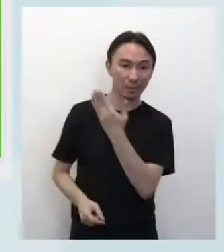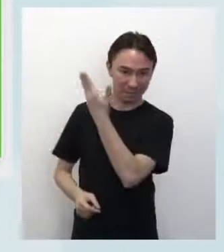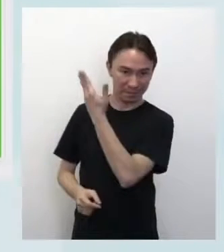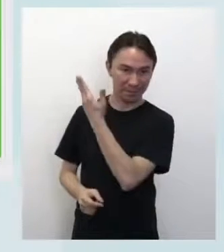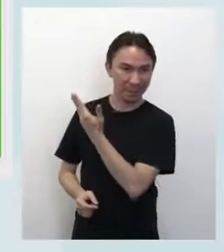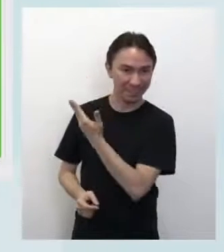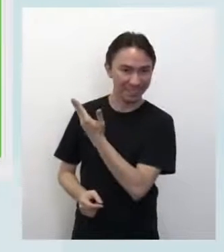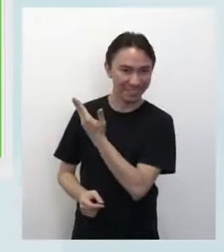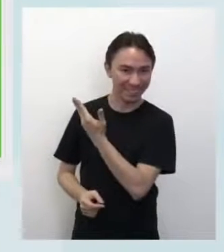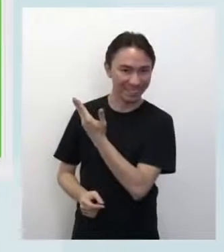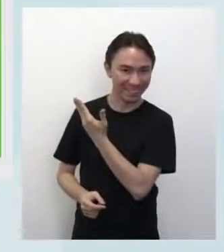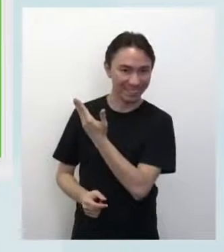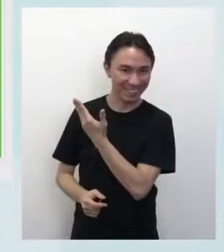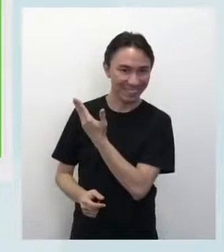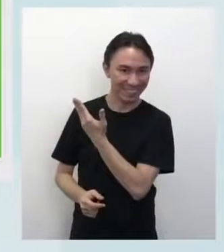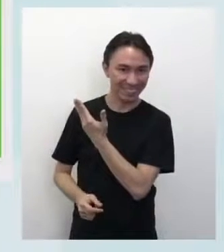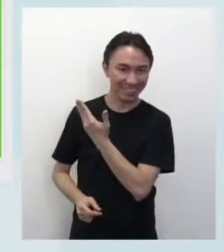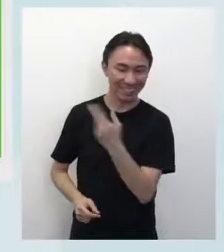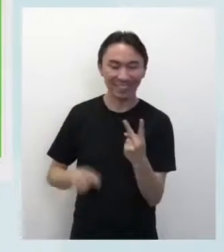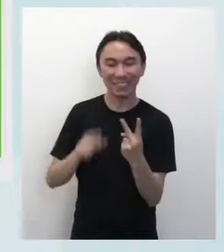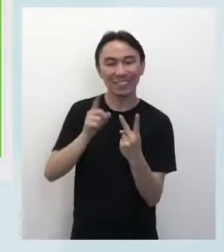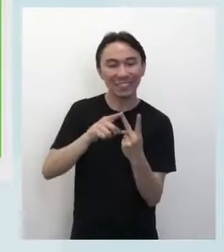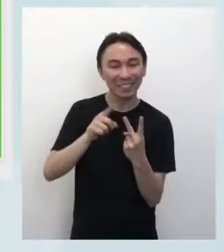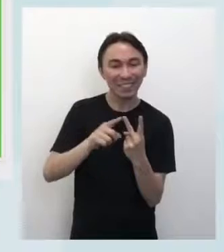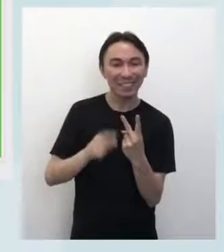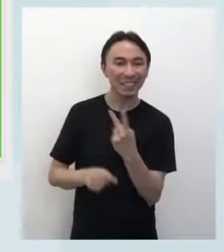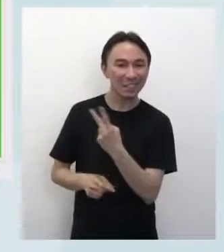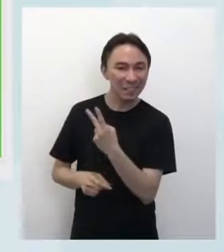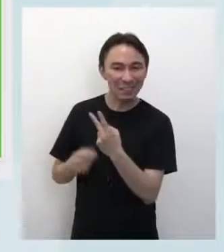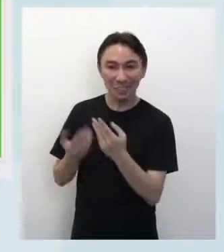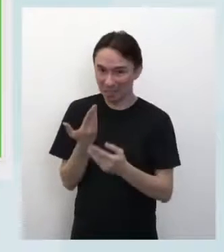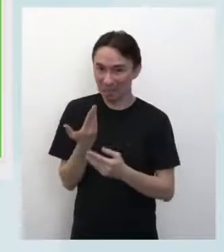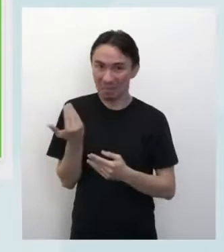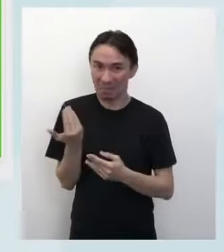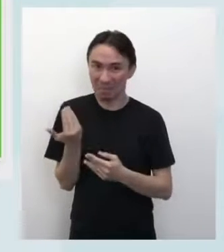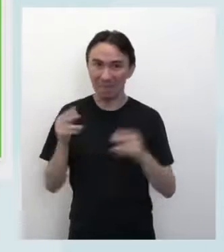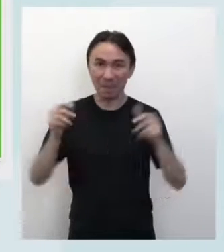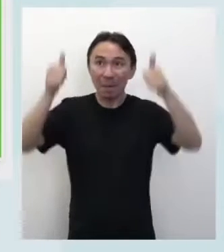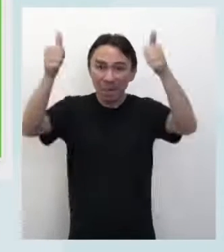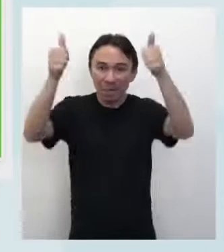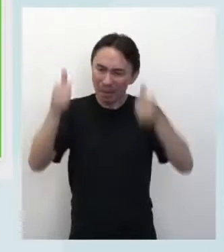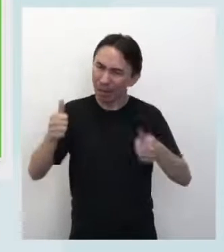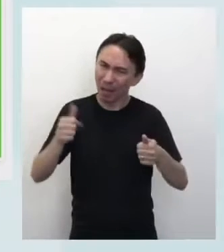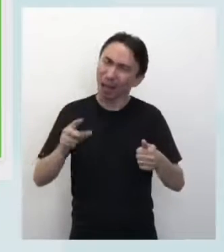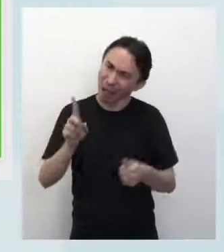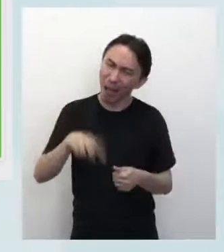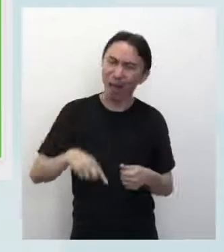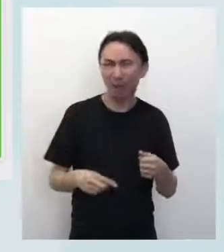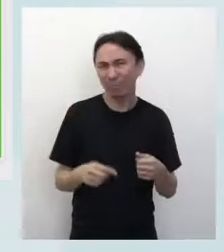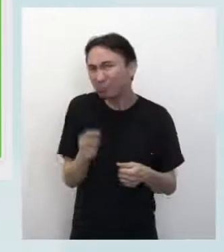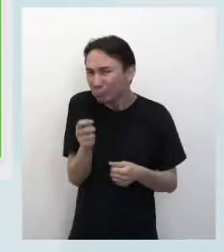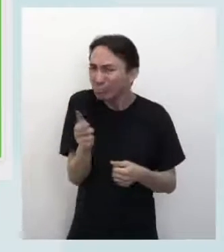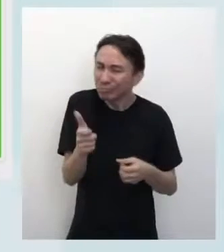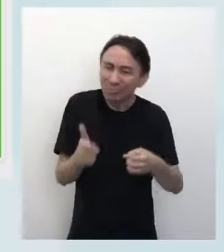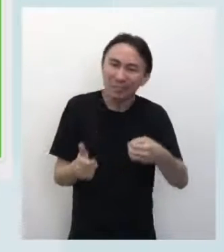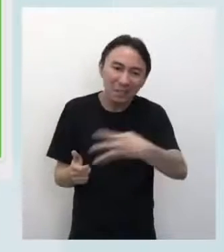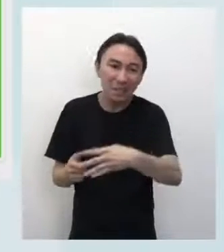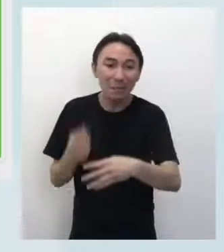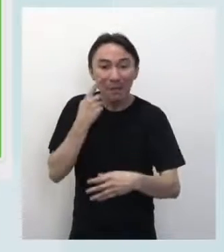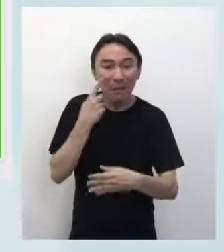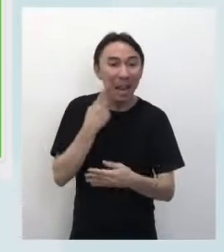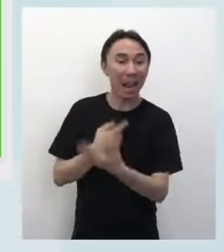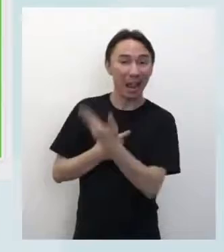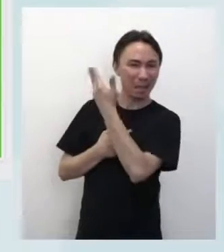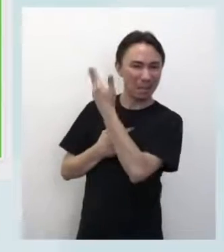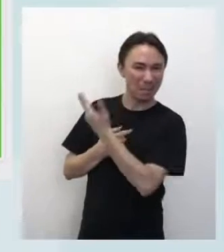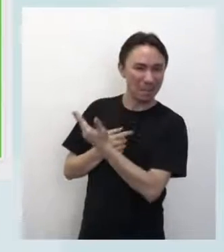Pereira e o Rei da Vela. Esse O Rei da Vela já é um pouquinho mais atual. Agora o Alto da Inês Pereira, olha, dá uma olhada nas